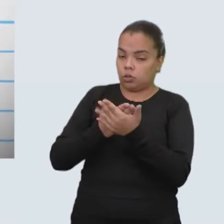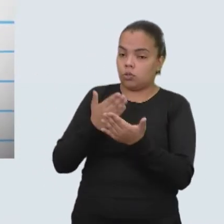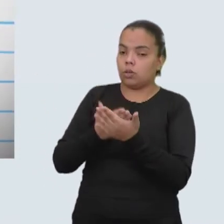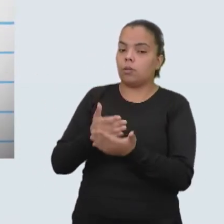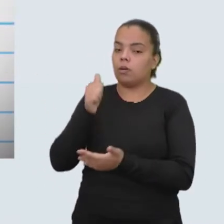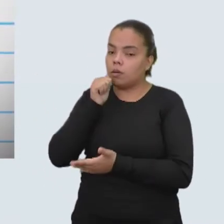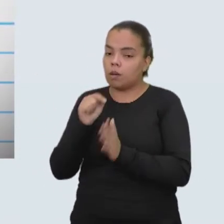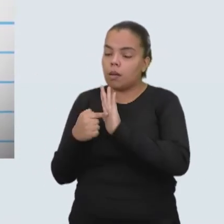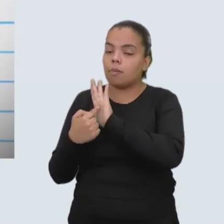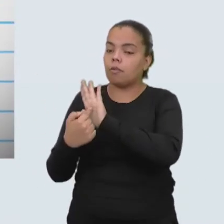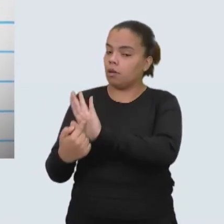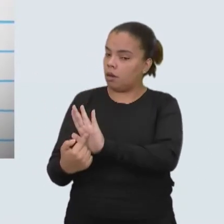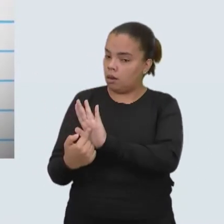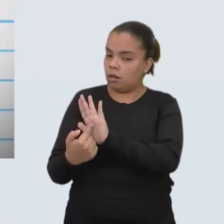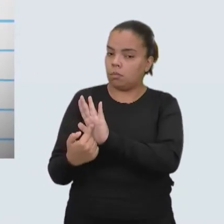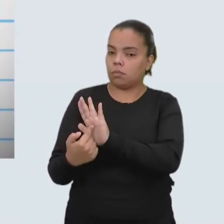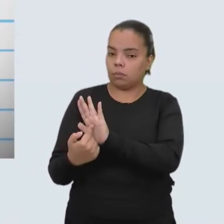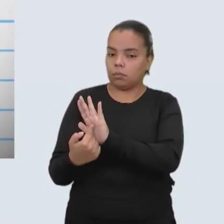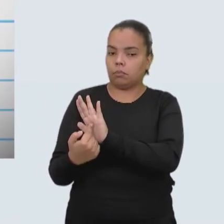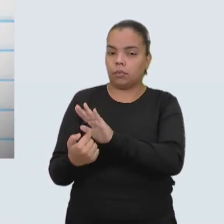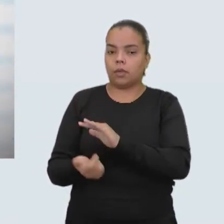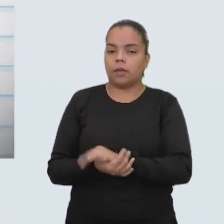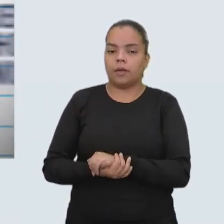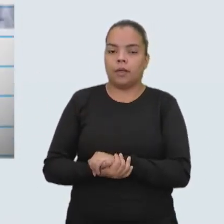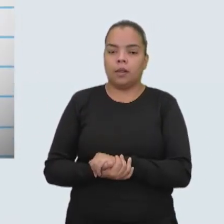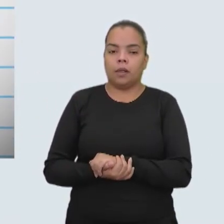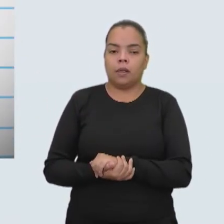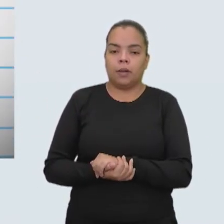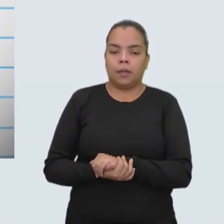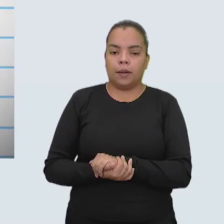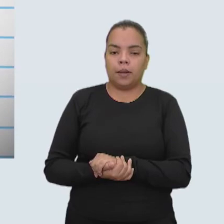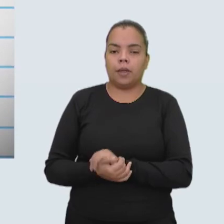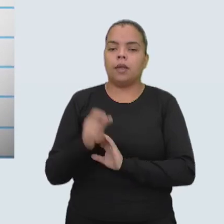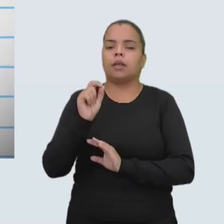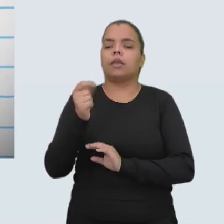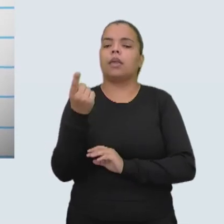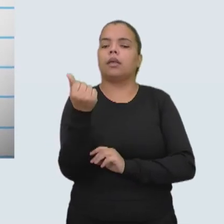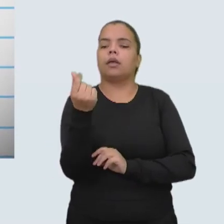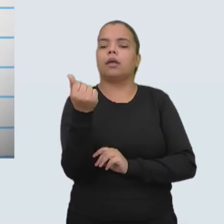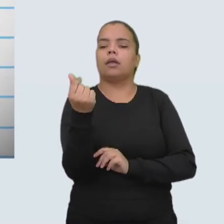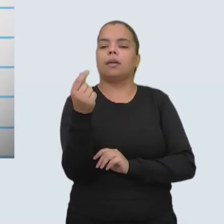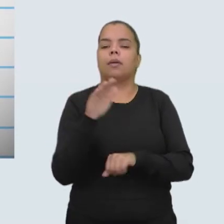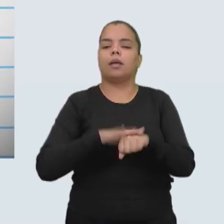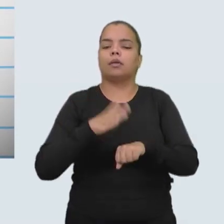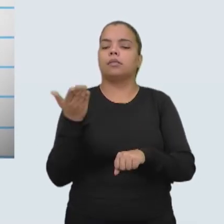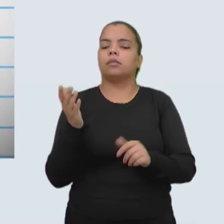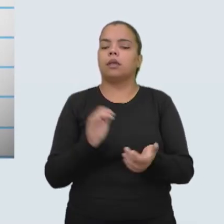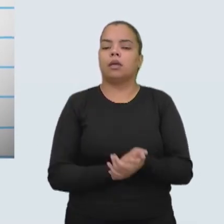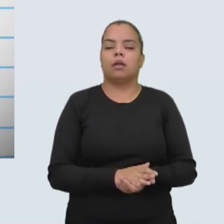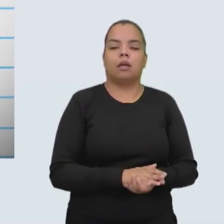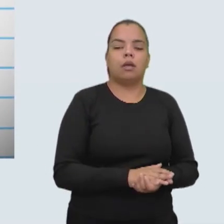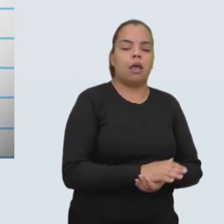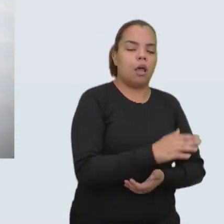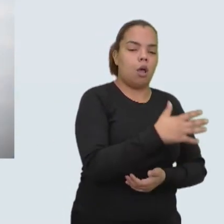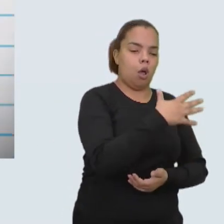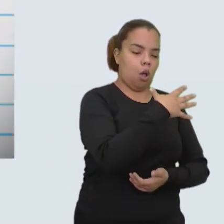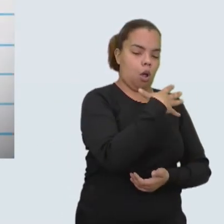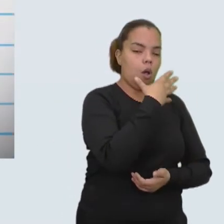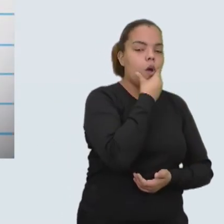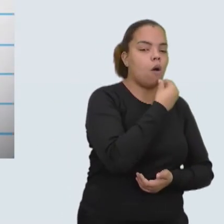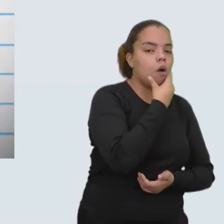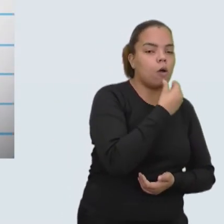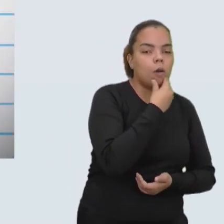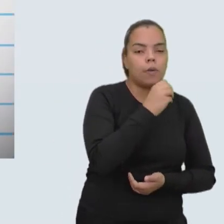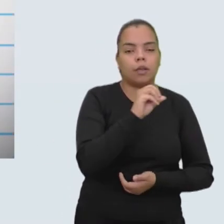no quesito educação. Quem ganha mais? Segundo dados divulgados em outubro de